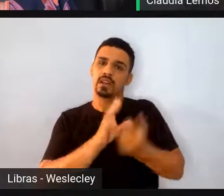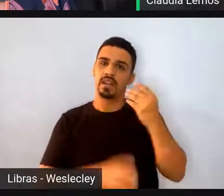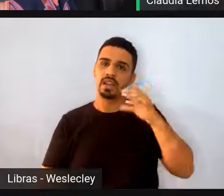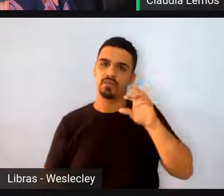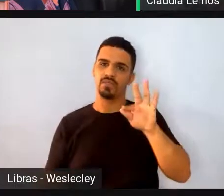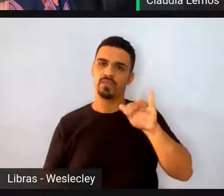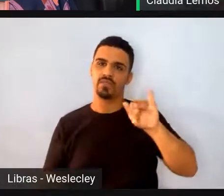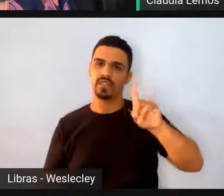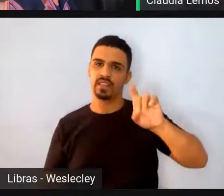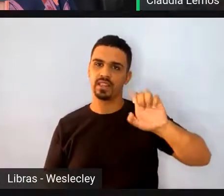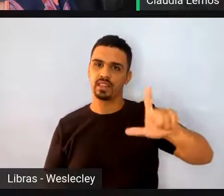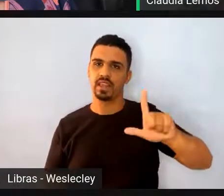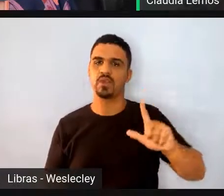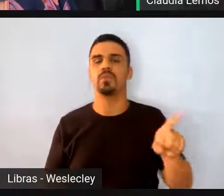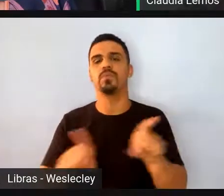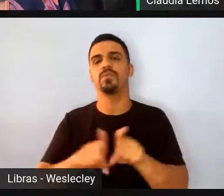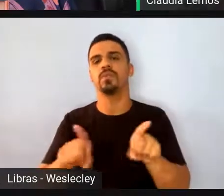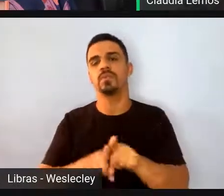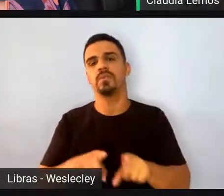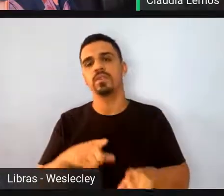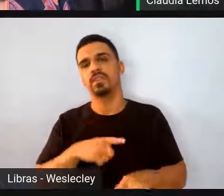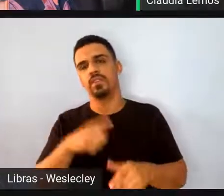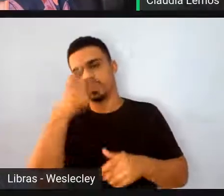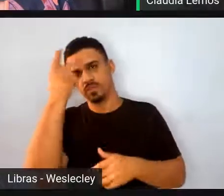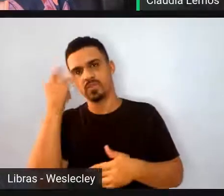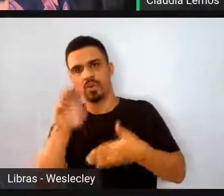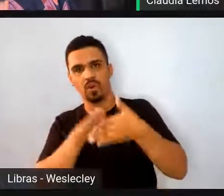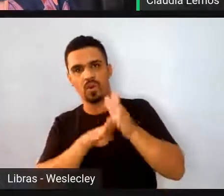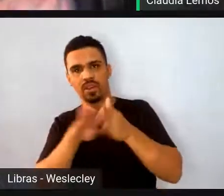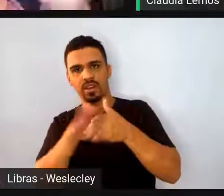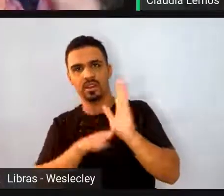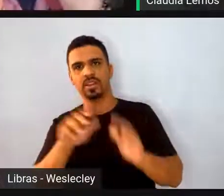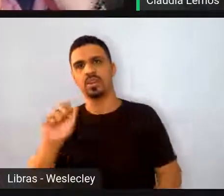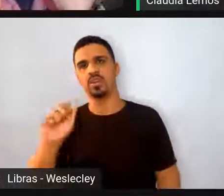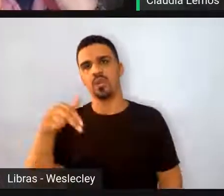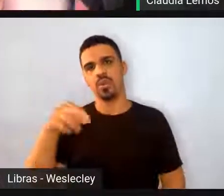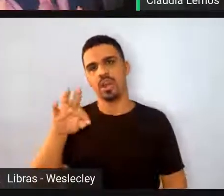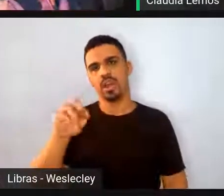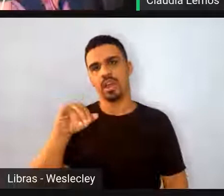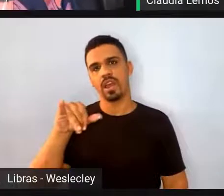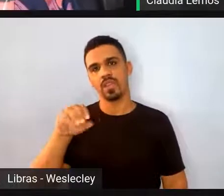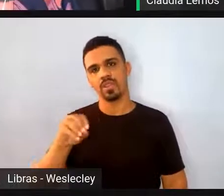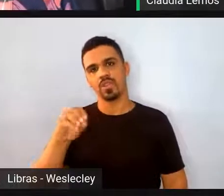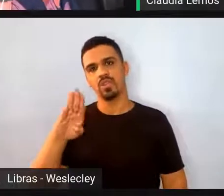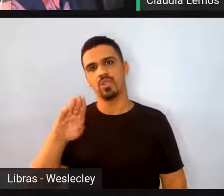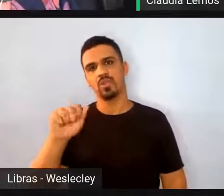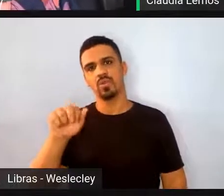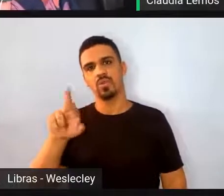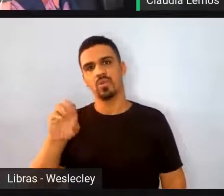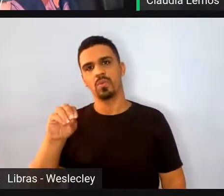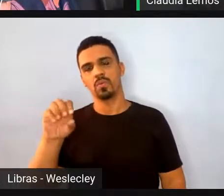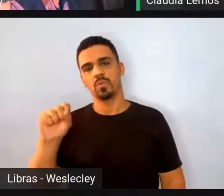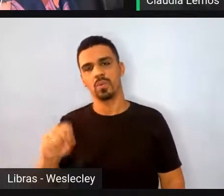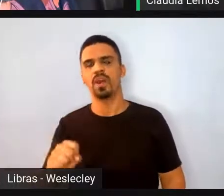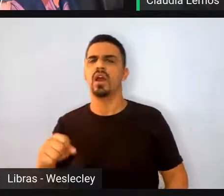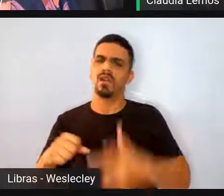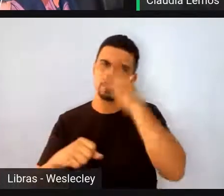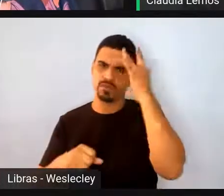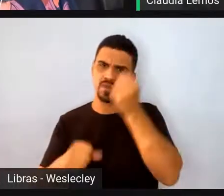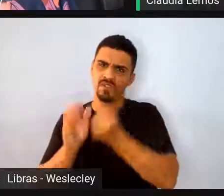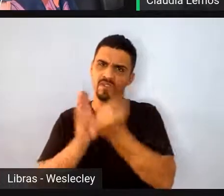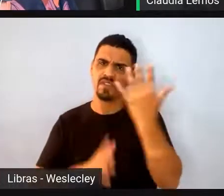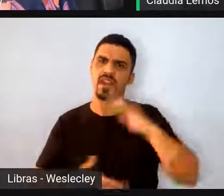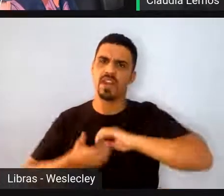gente aqui o seu orientador, o Antônio Barros, e várias outras pessoas aqui cumprimentaram você, deram os parabéns